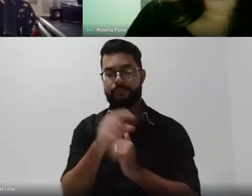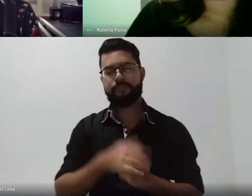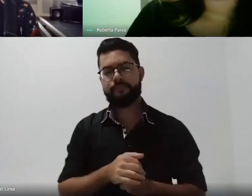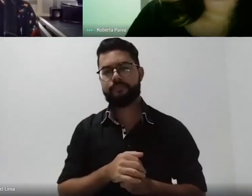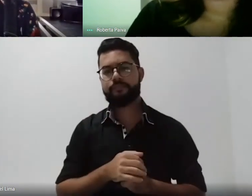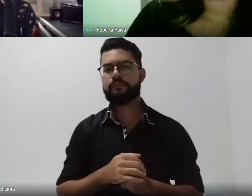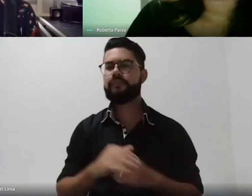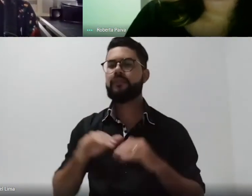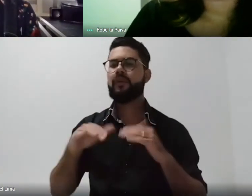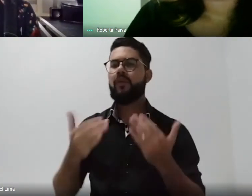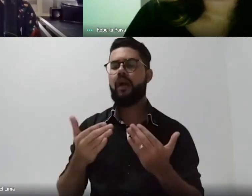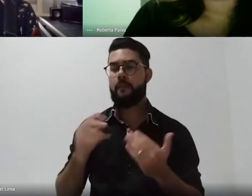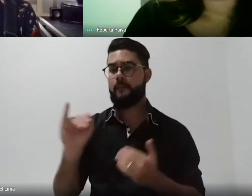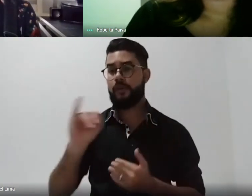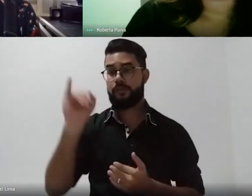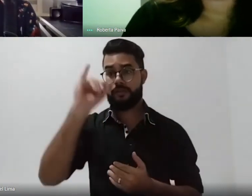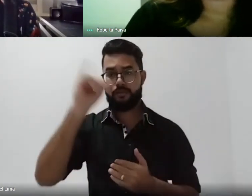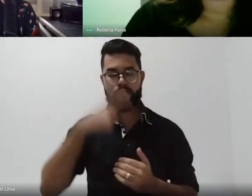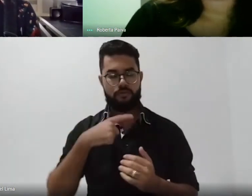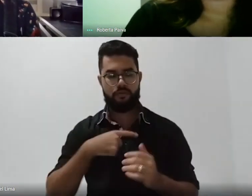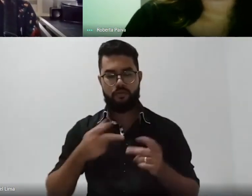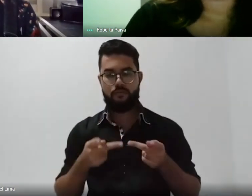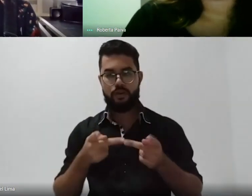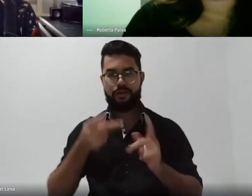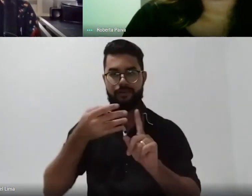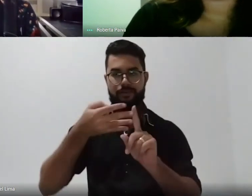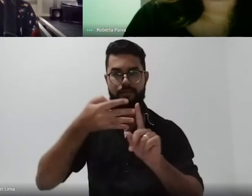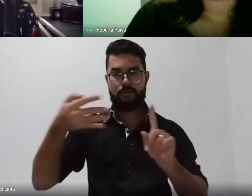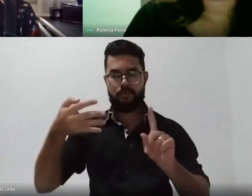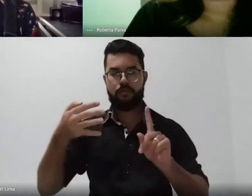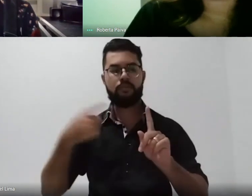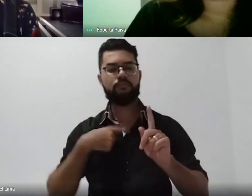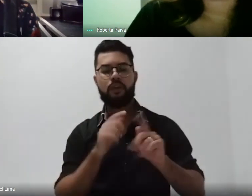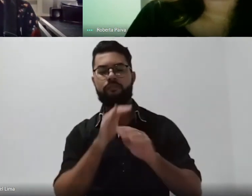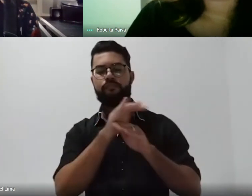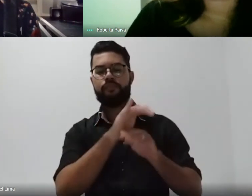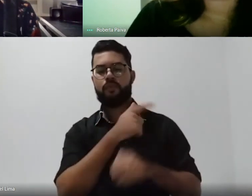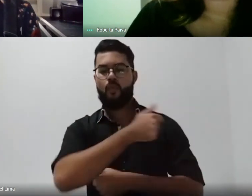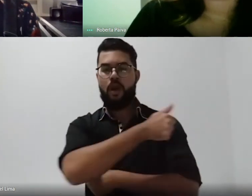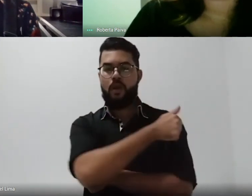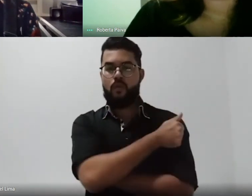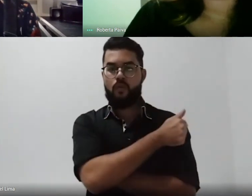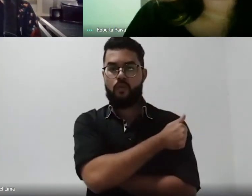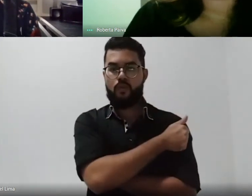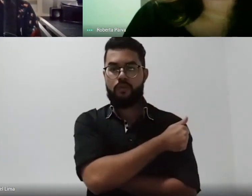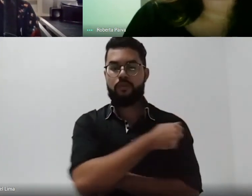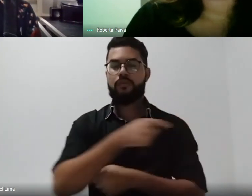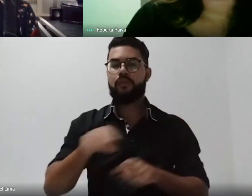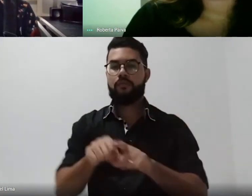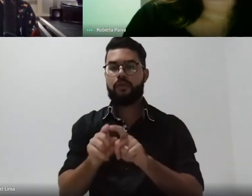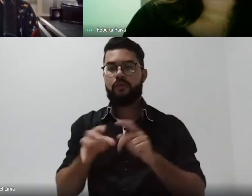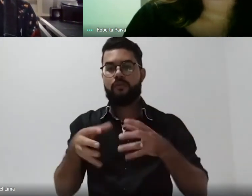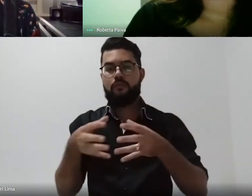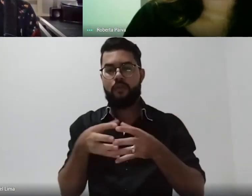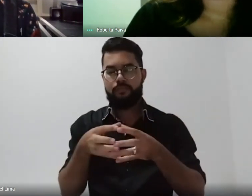de extensão desenvolvidos para a aprendizagem dos alunos e para as comunidades envolvidas,